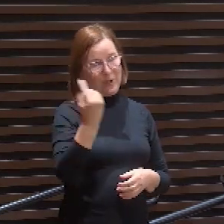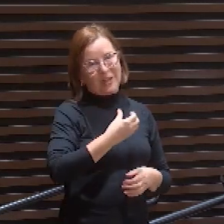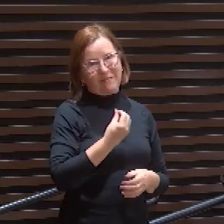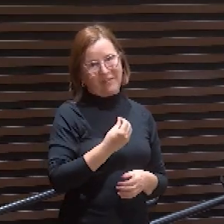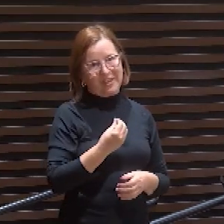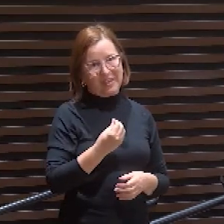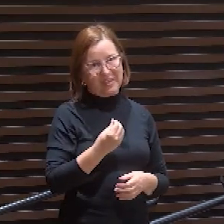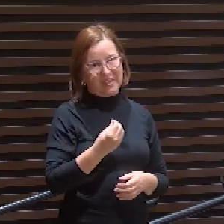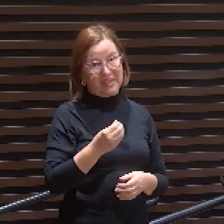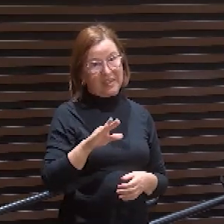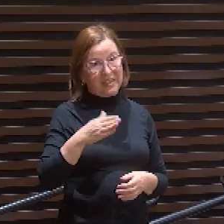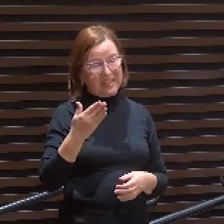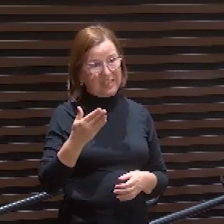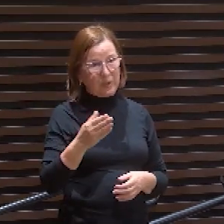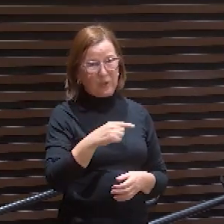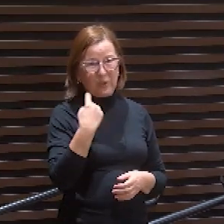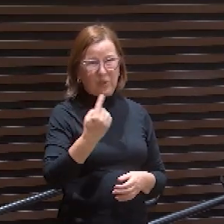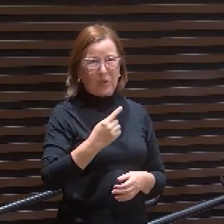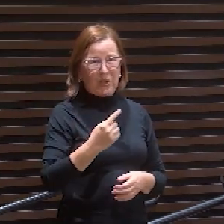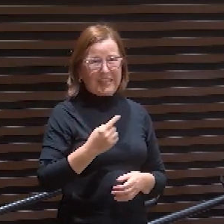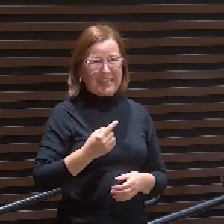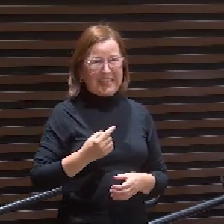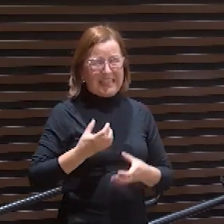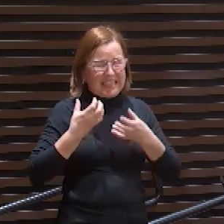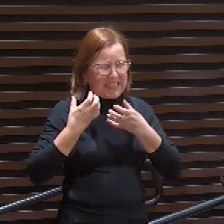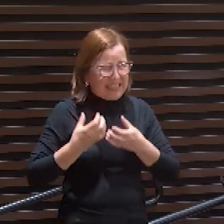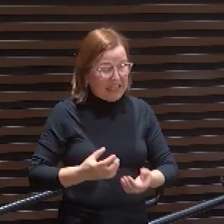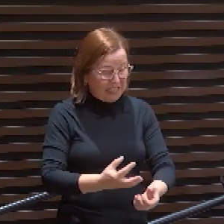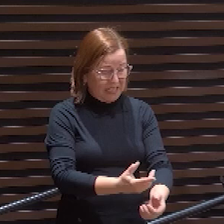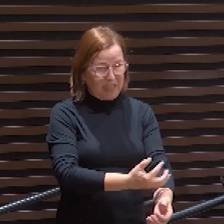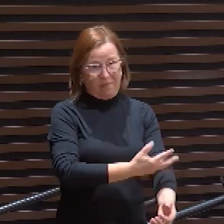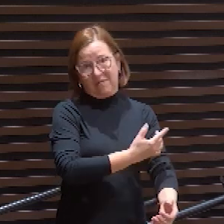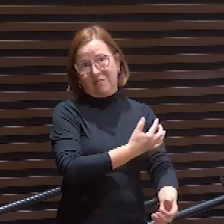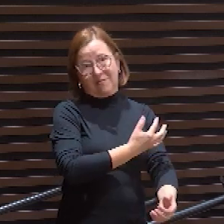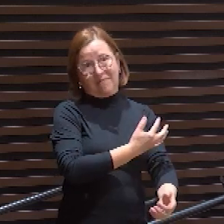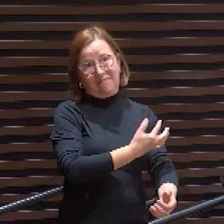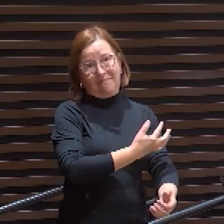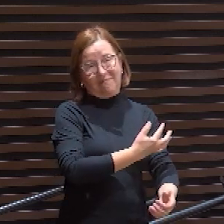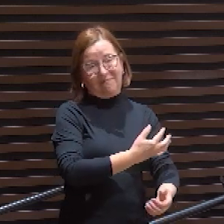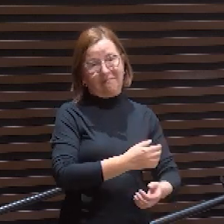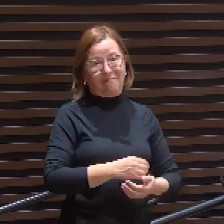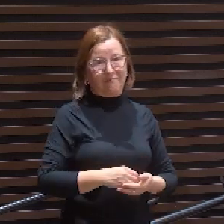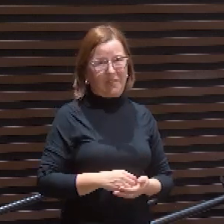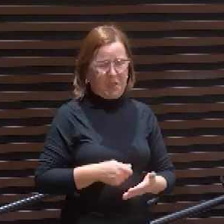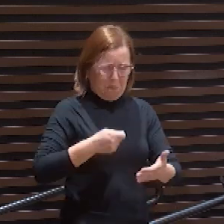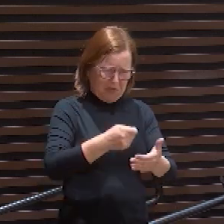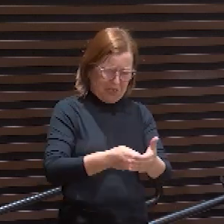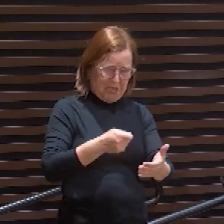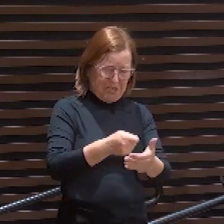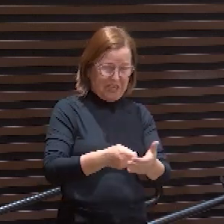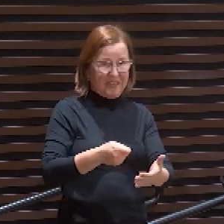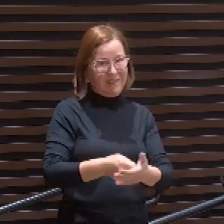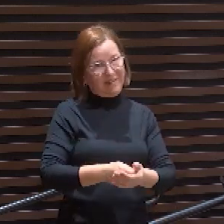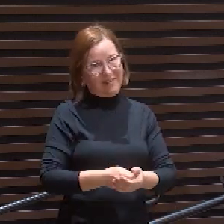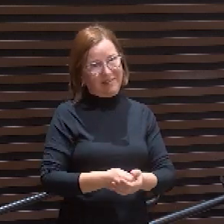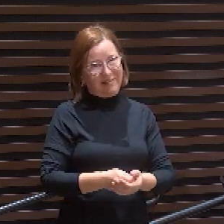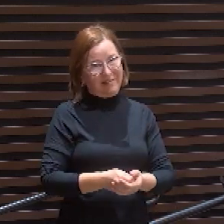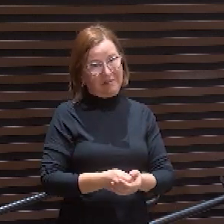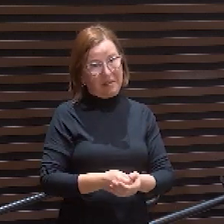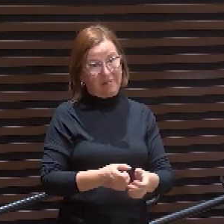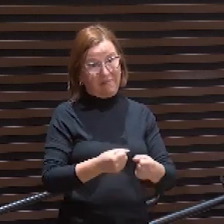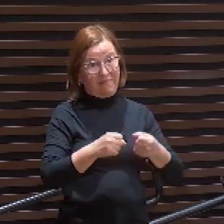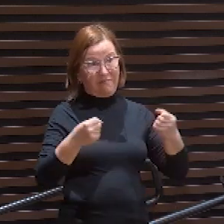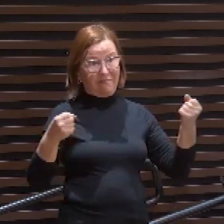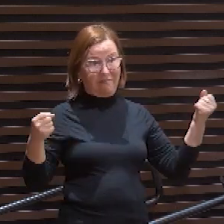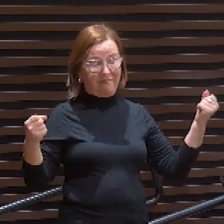nós vamos ter um cansaço emocional e uma cobrança excessiva,